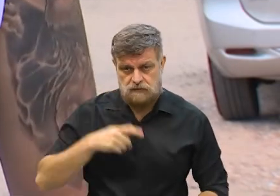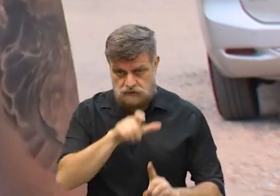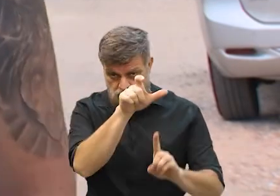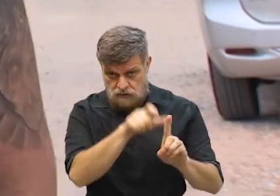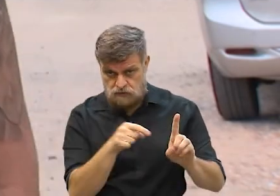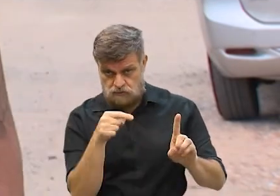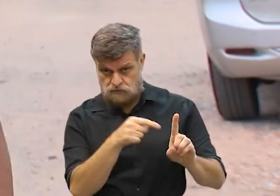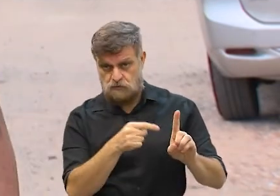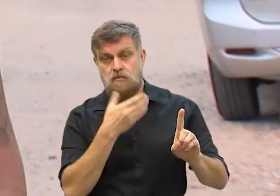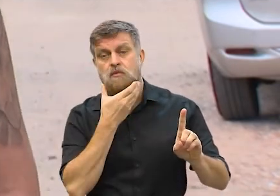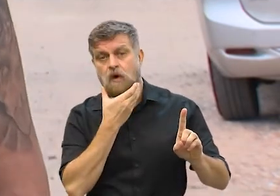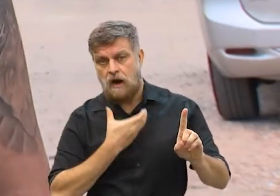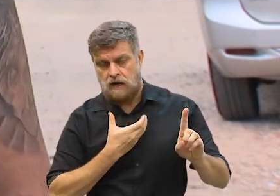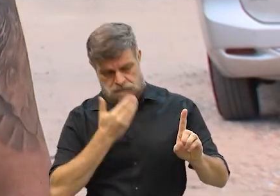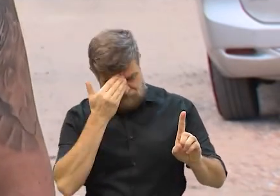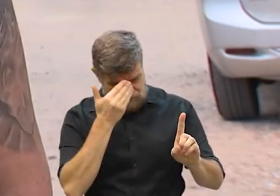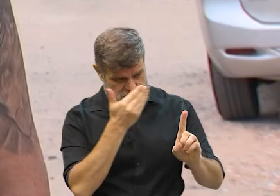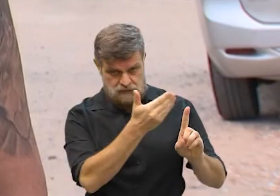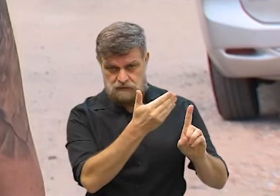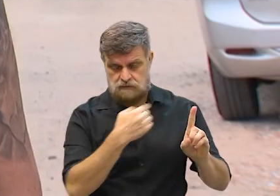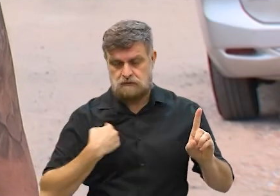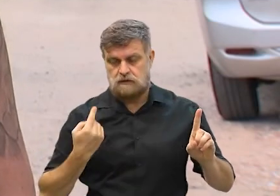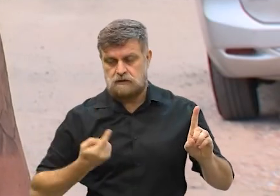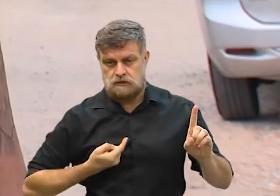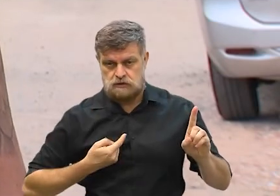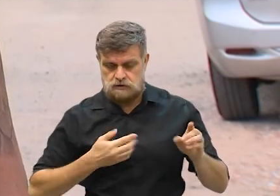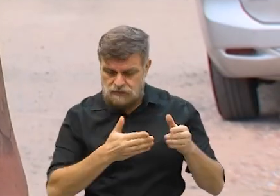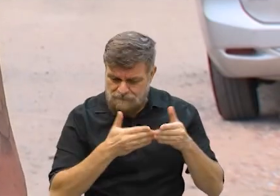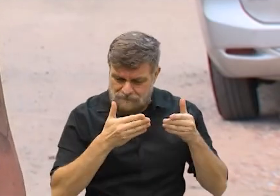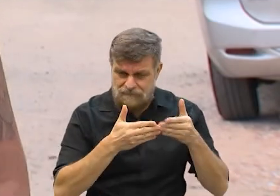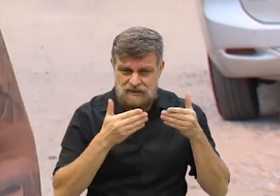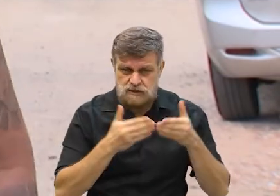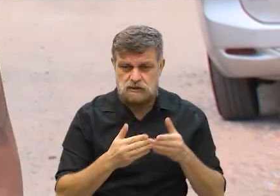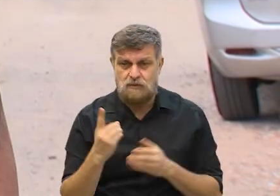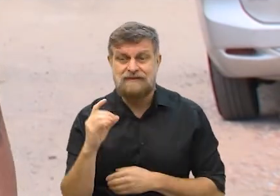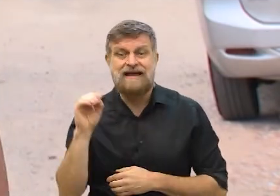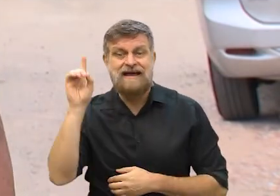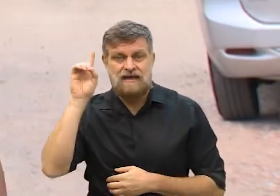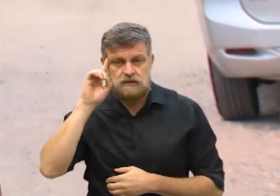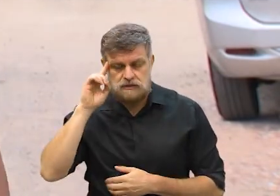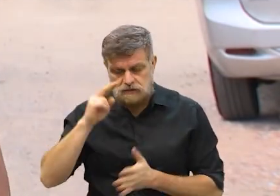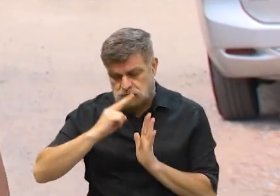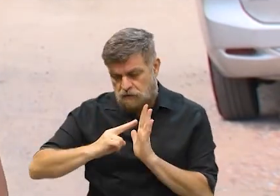ao vereador Carmo pela solicitação que a gente fez. Tem poucos